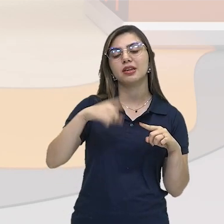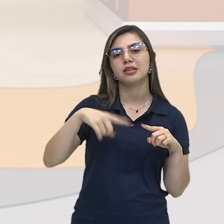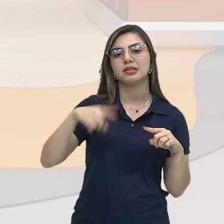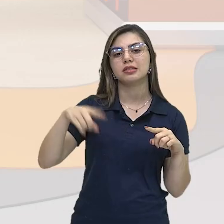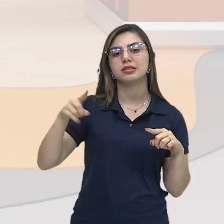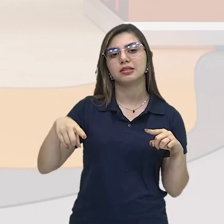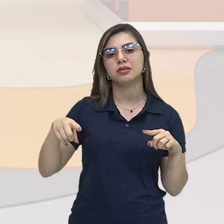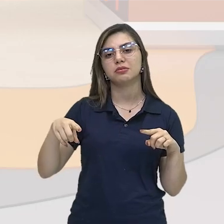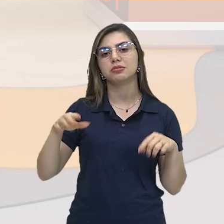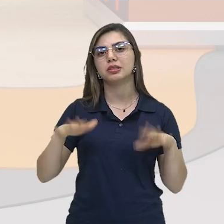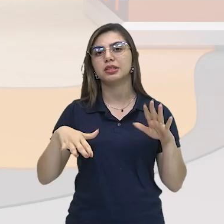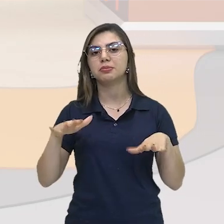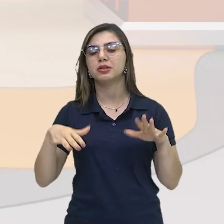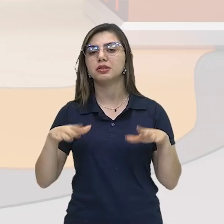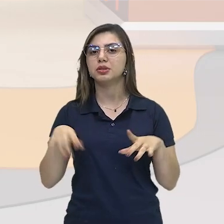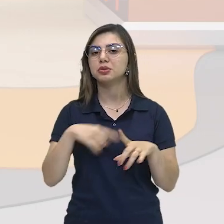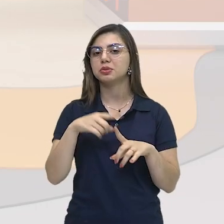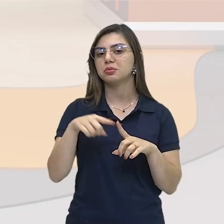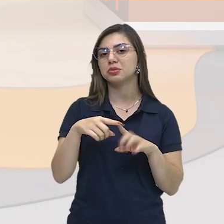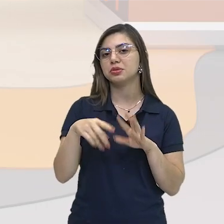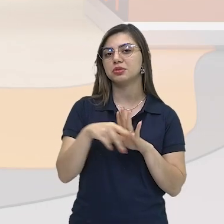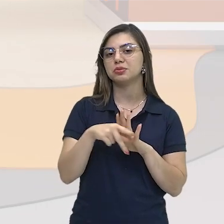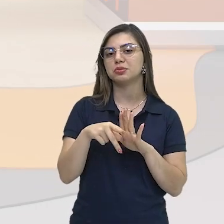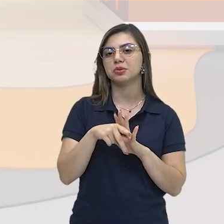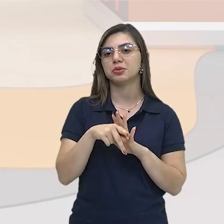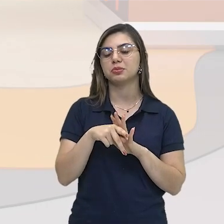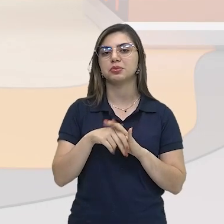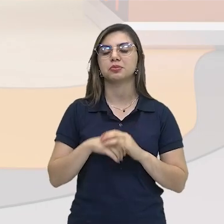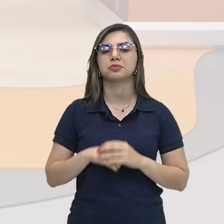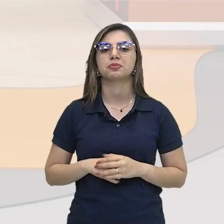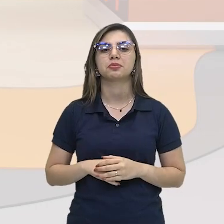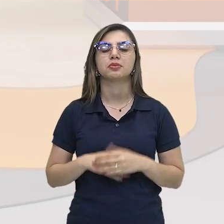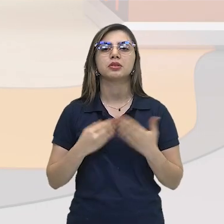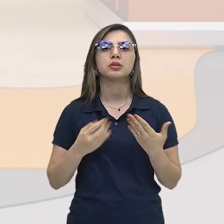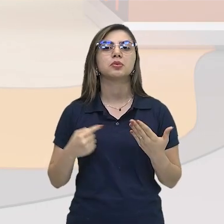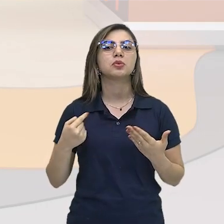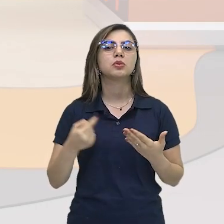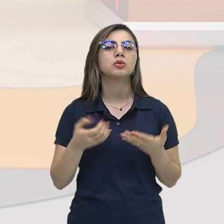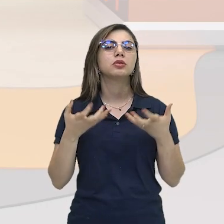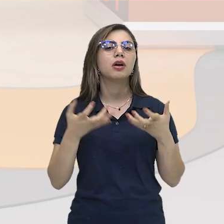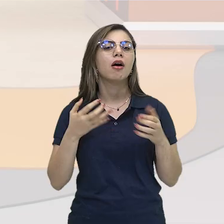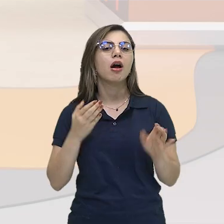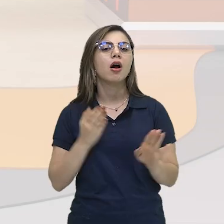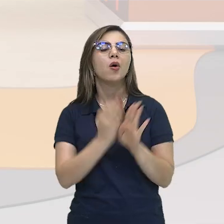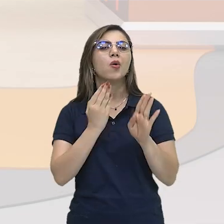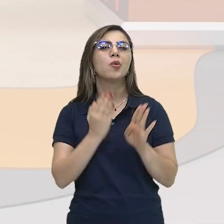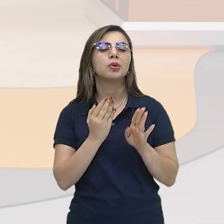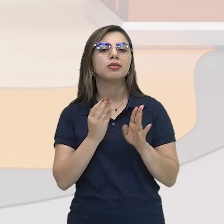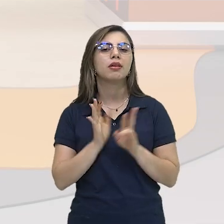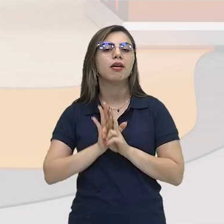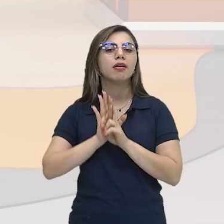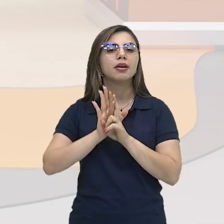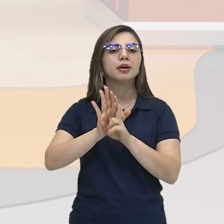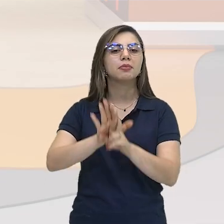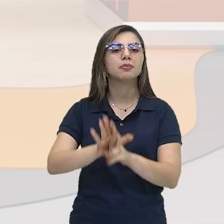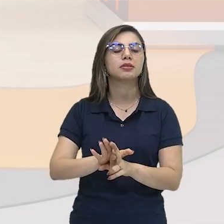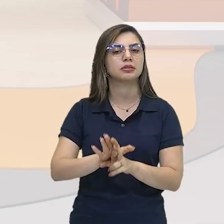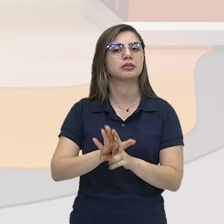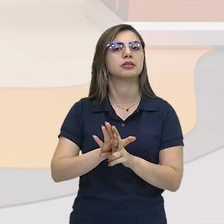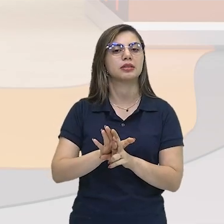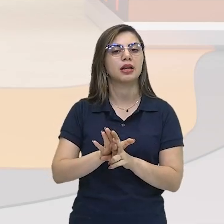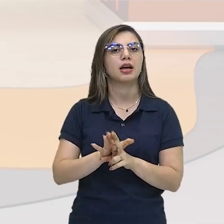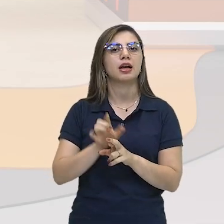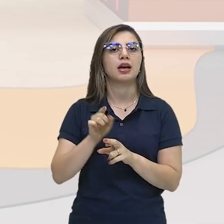com a finalidade. O que a gente busca identificar, representar